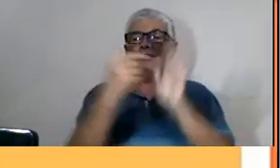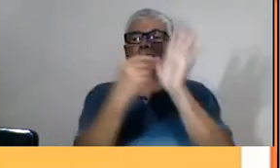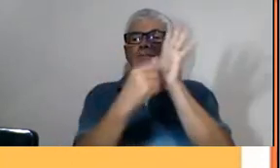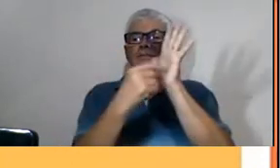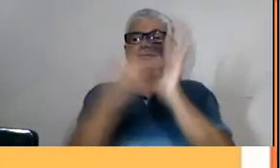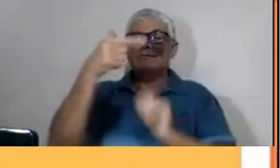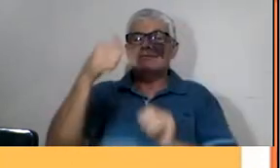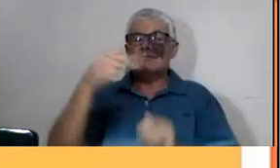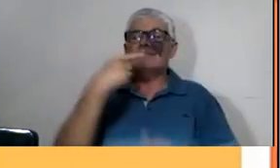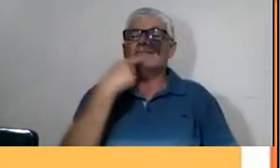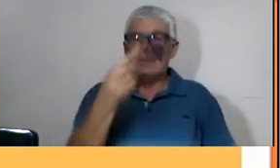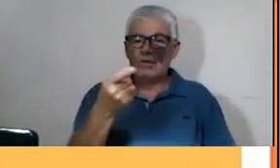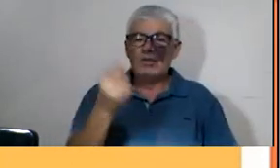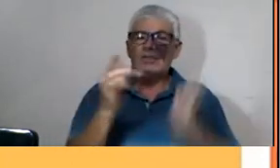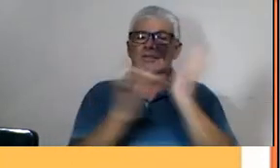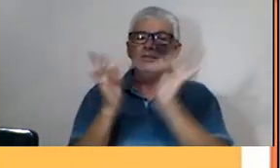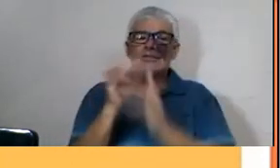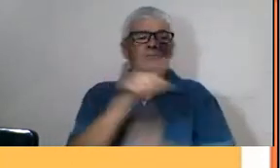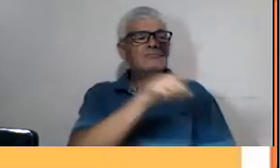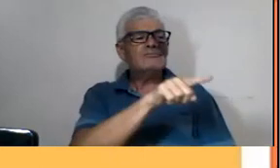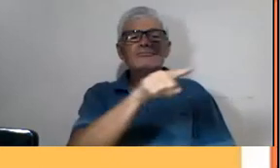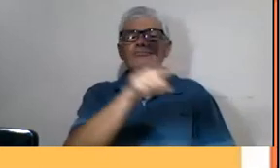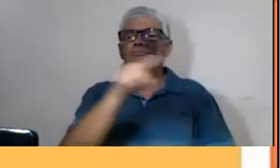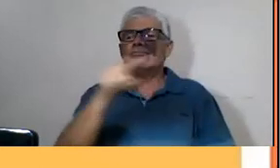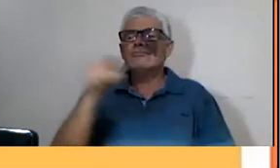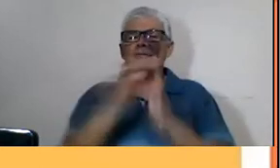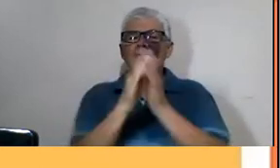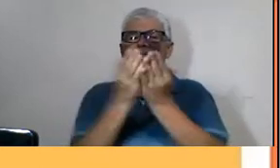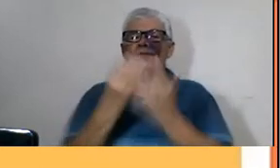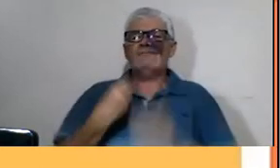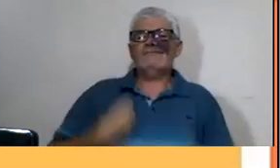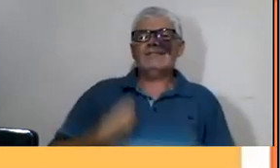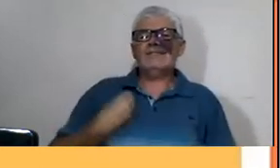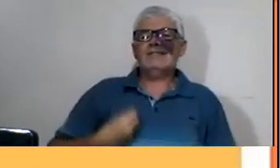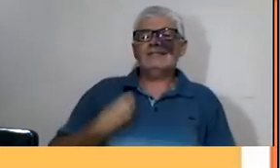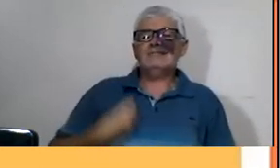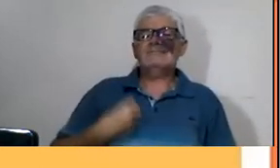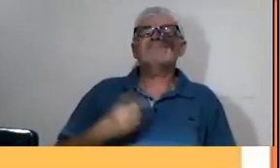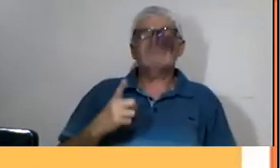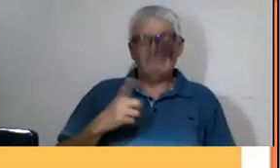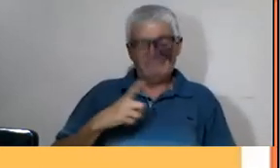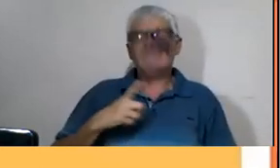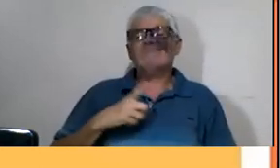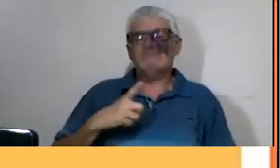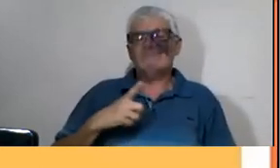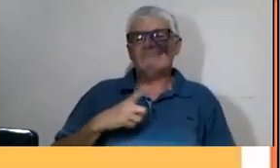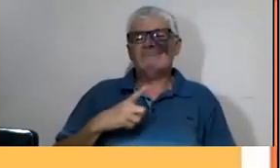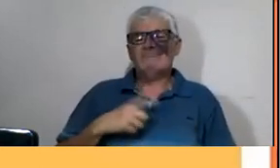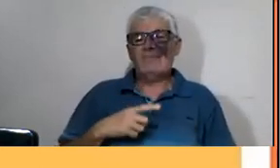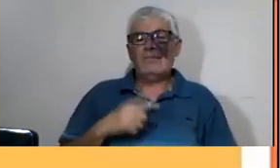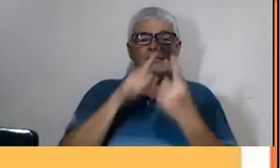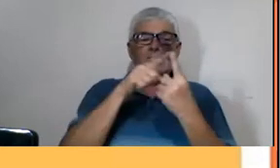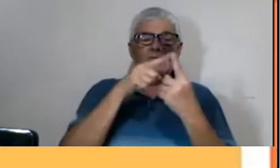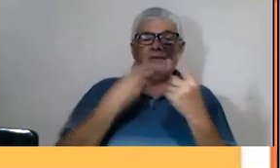Era judeu. Ele tinha 2 judeus lá. Ó, Cara, muito.